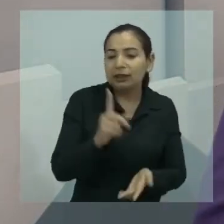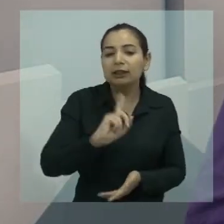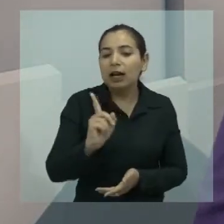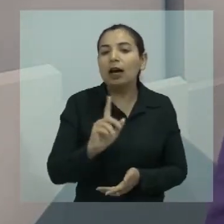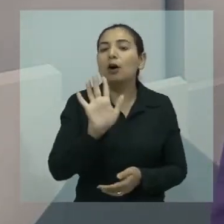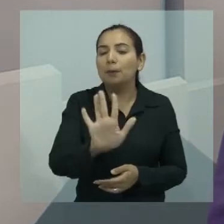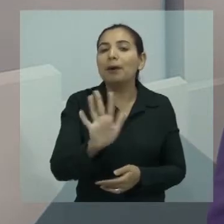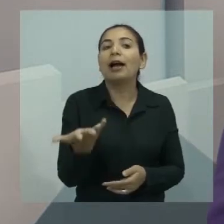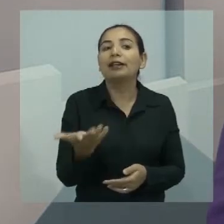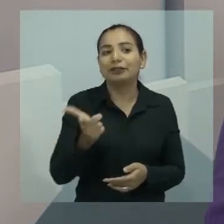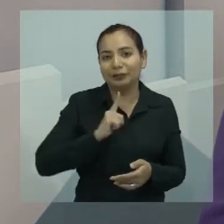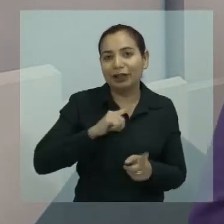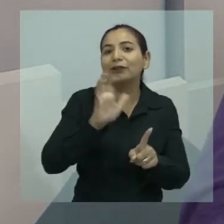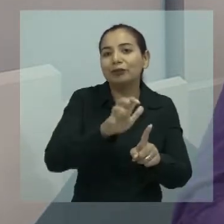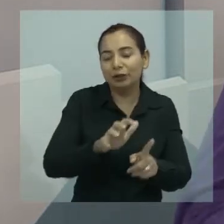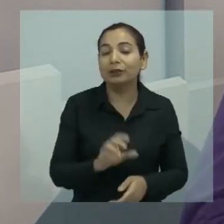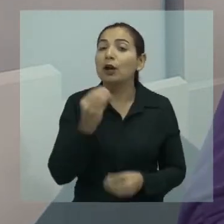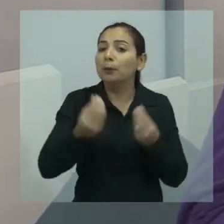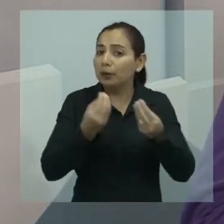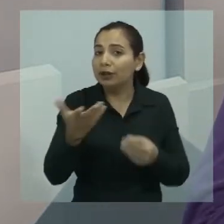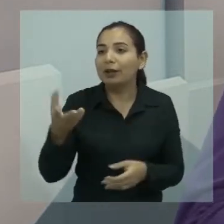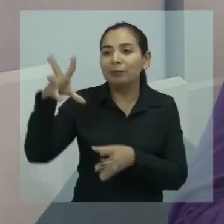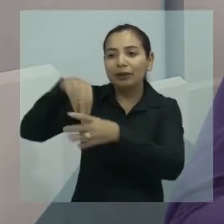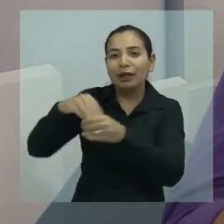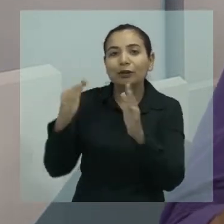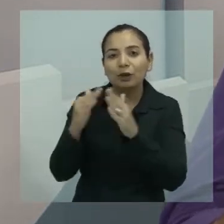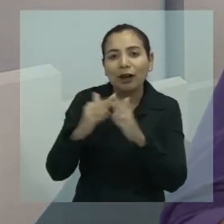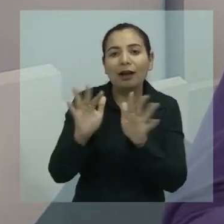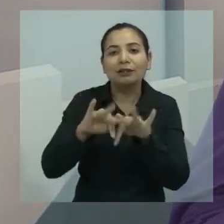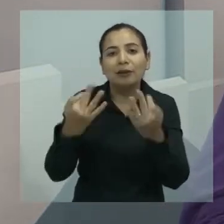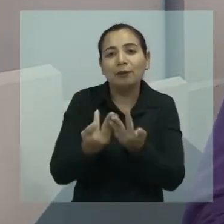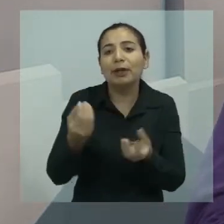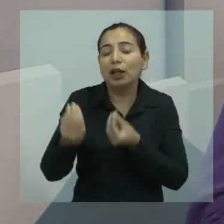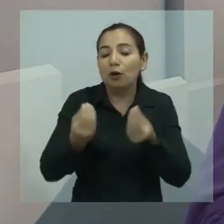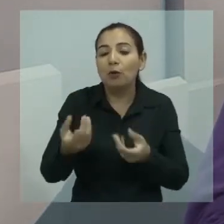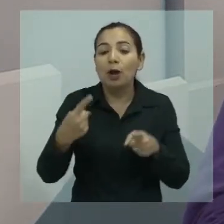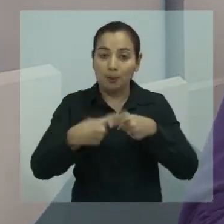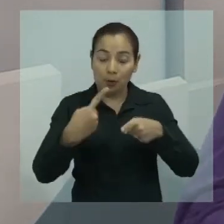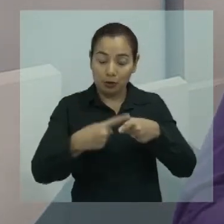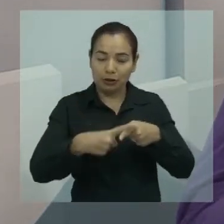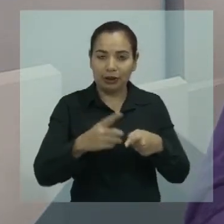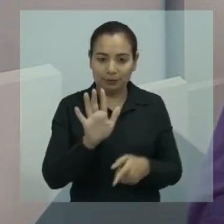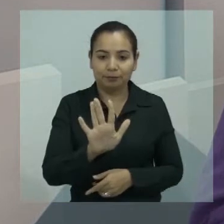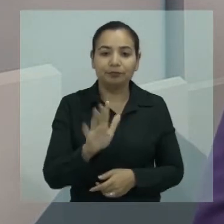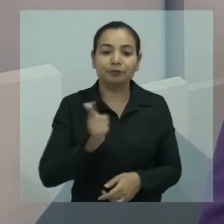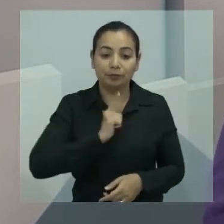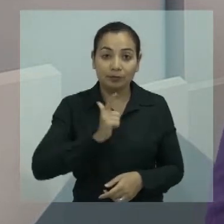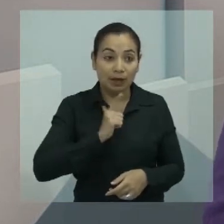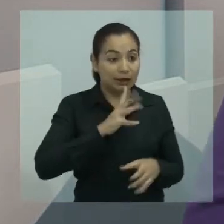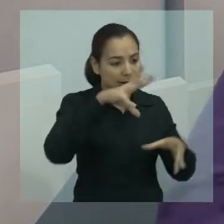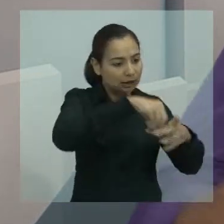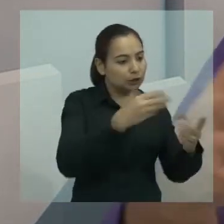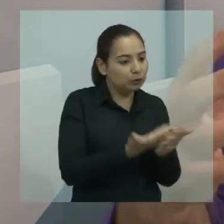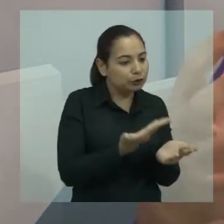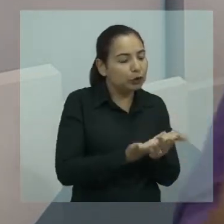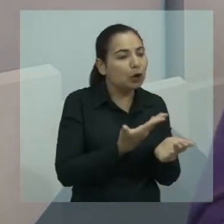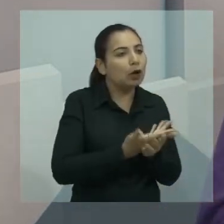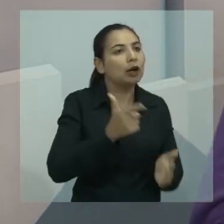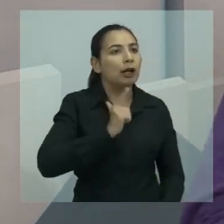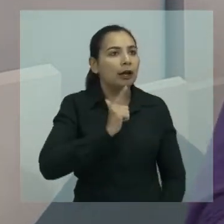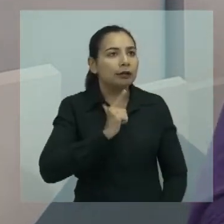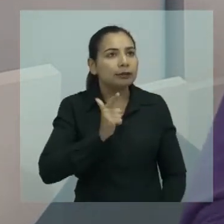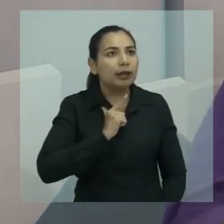aprendizagem dos estudantes, né? Não determinam, mas influenciam. Por exemplo, a questão da renda familiar. Muitas vezes, por